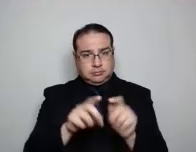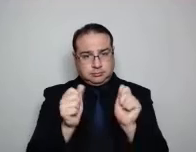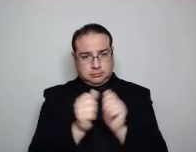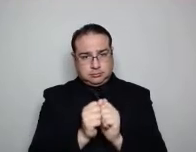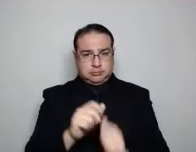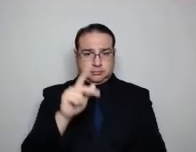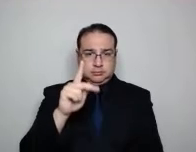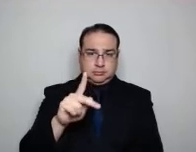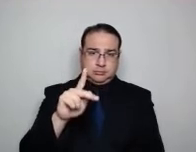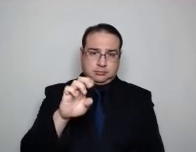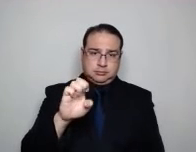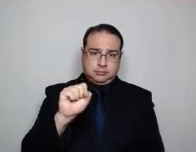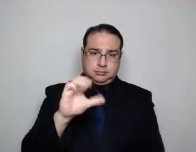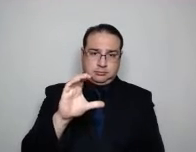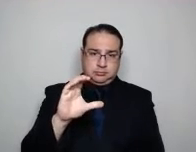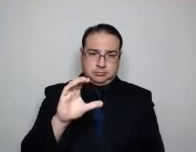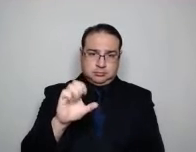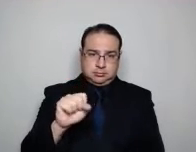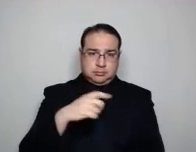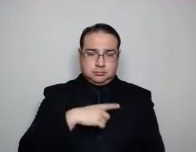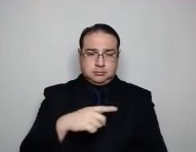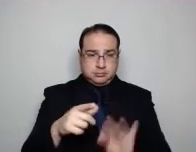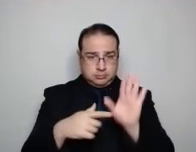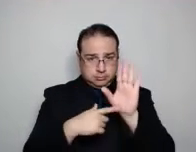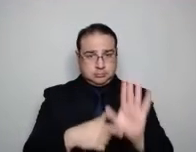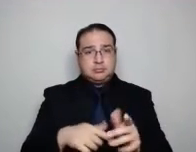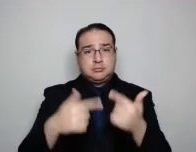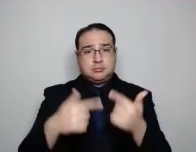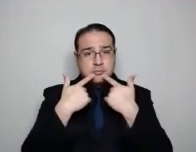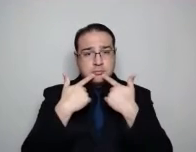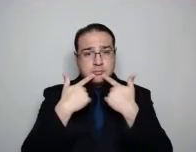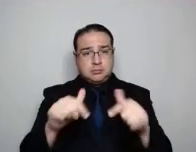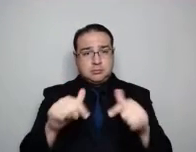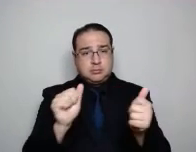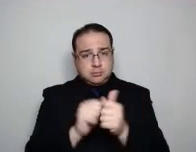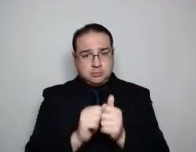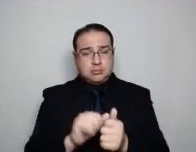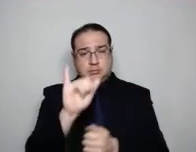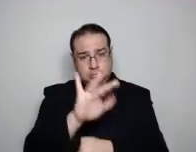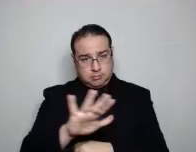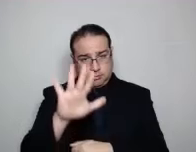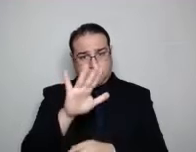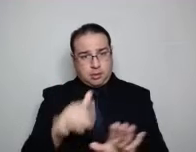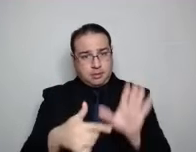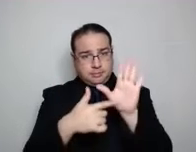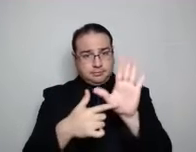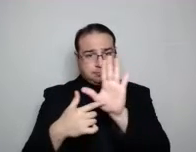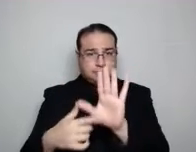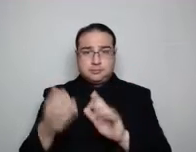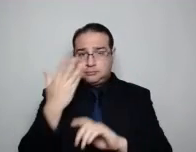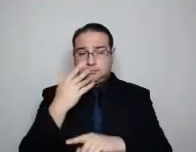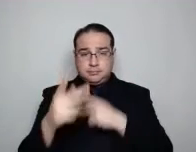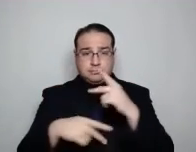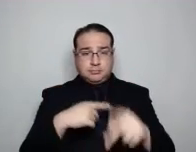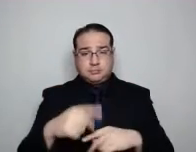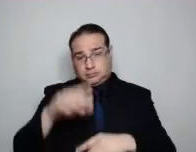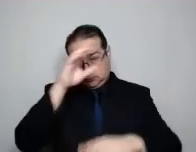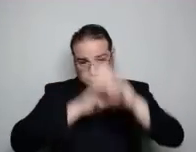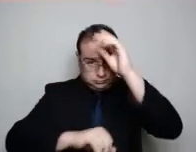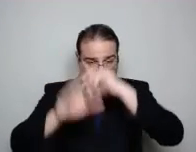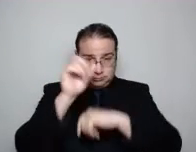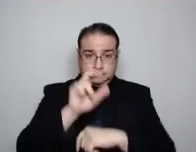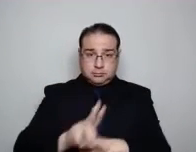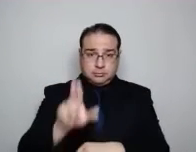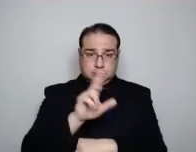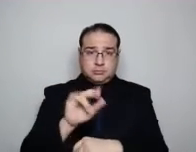o método de auxílio na linguagem por figuras. A criança ela não fala, mas ela aprende a utilizar